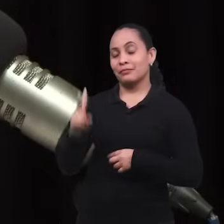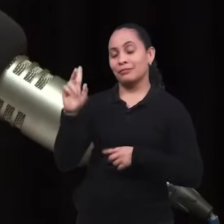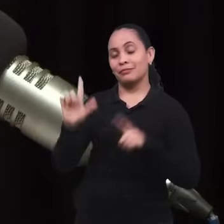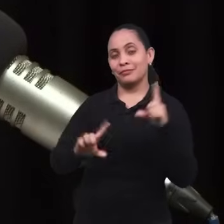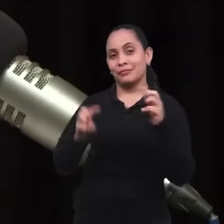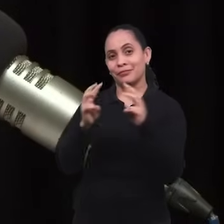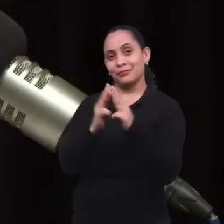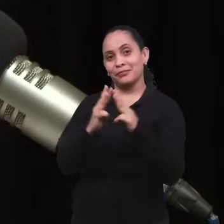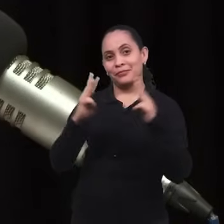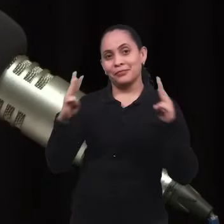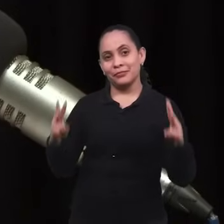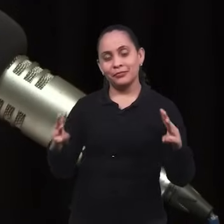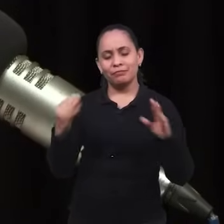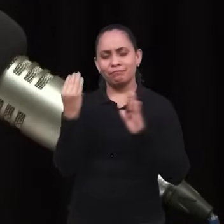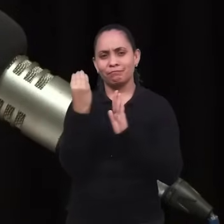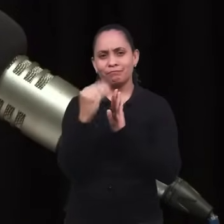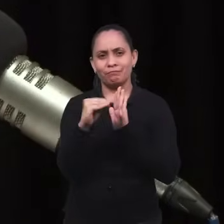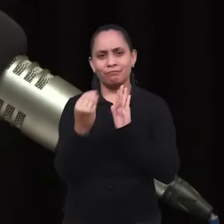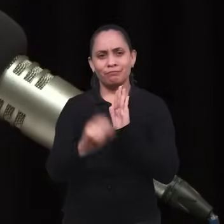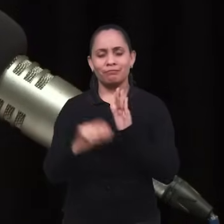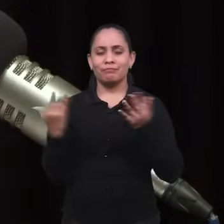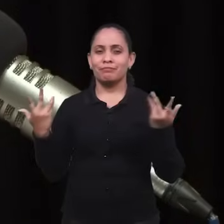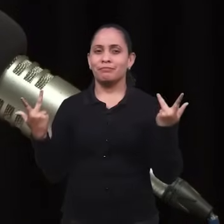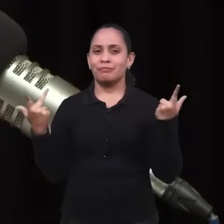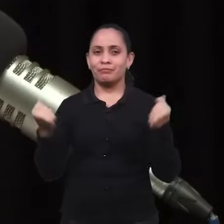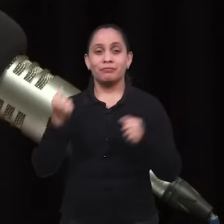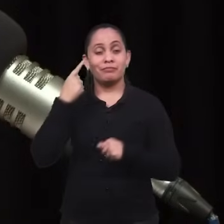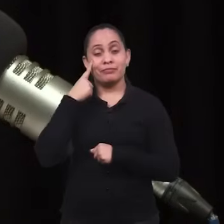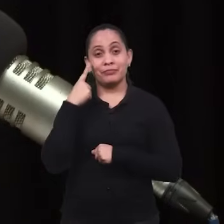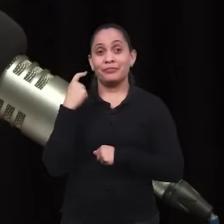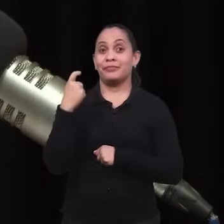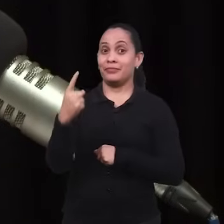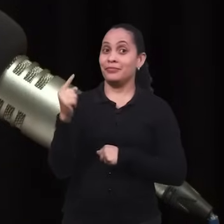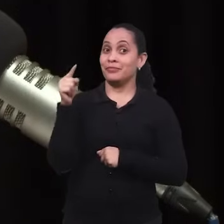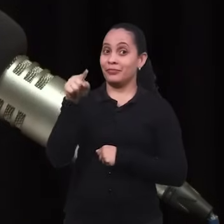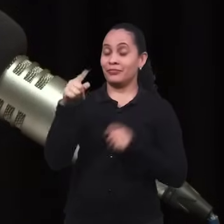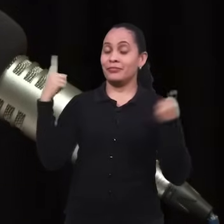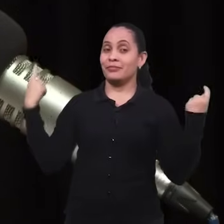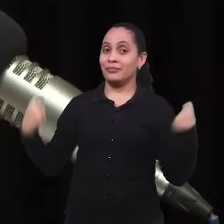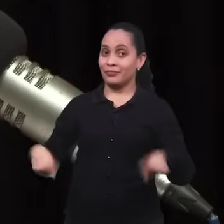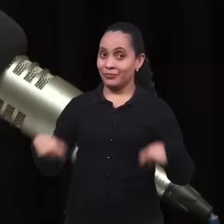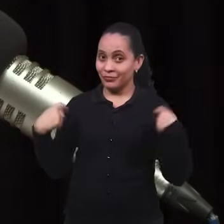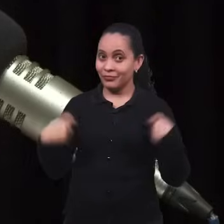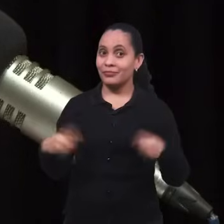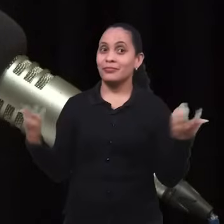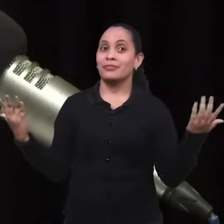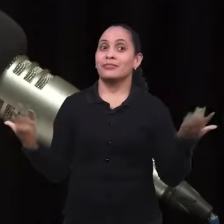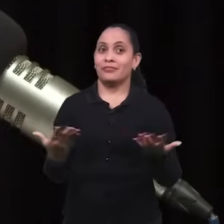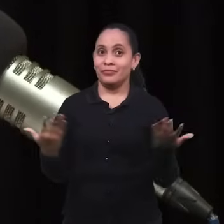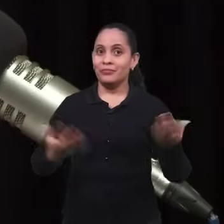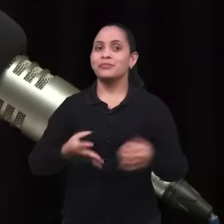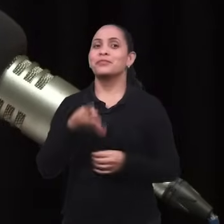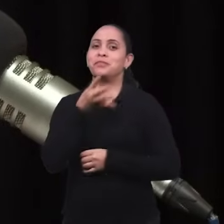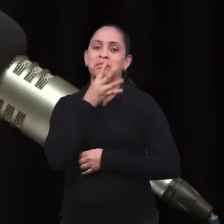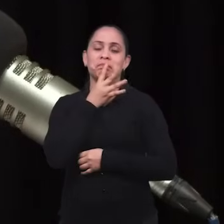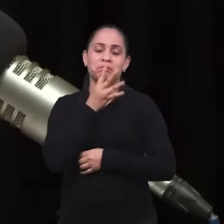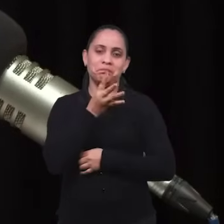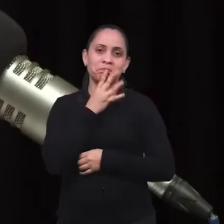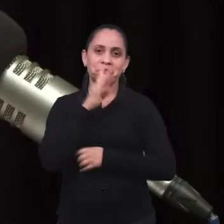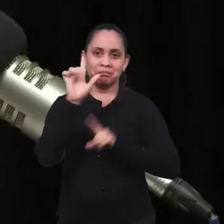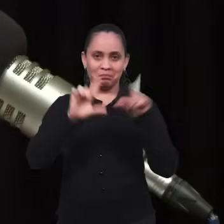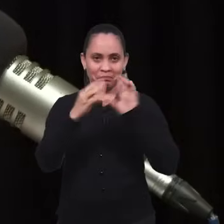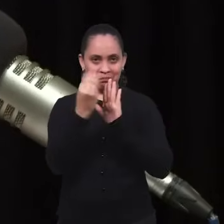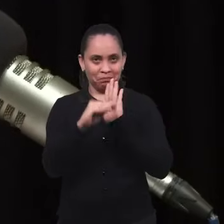continue com a programação da TV Manaim. Tem muitos conteúdos maravilhosos, interessantíssimos, que você precisa tomar ciência,